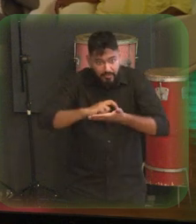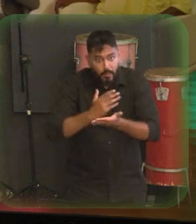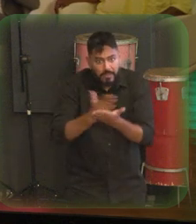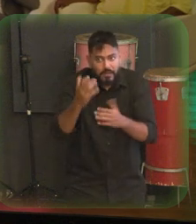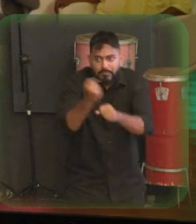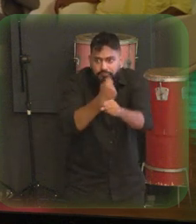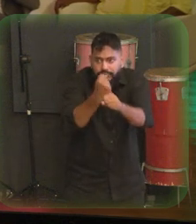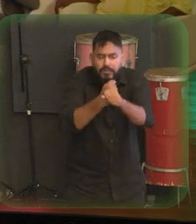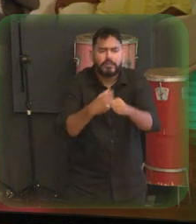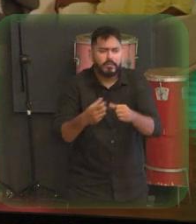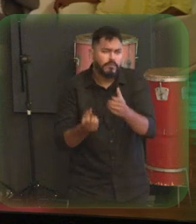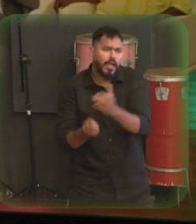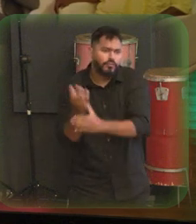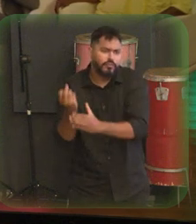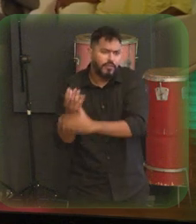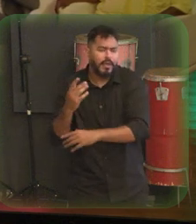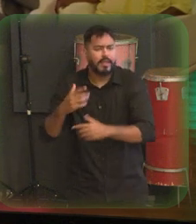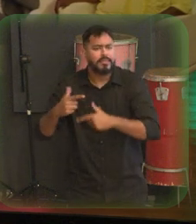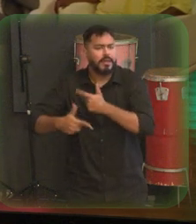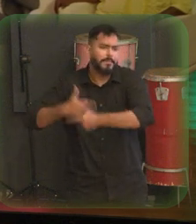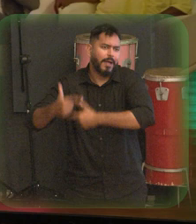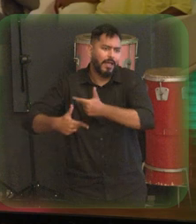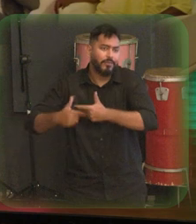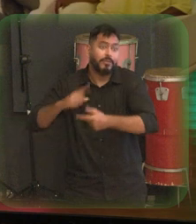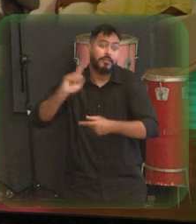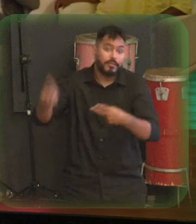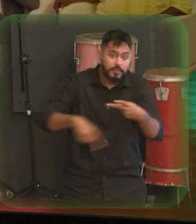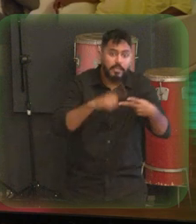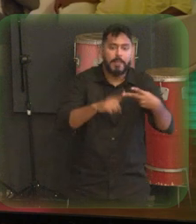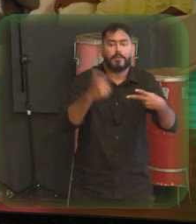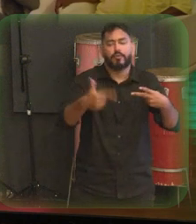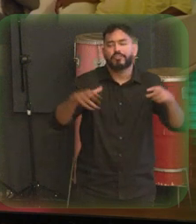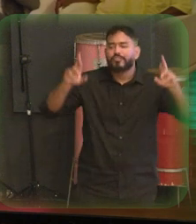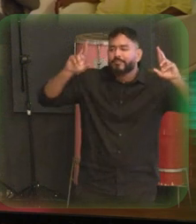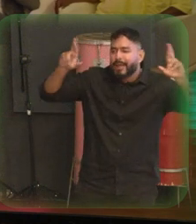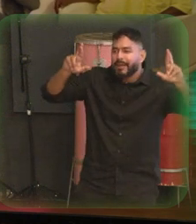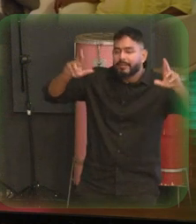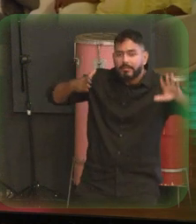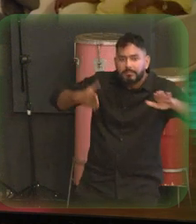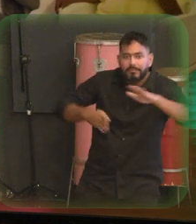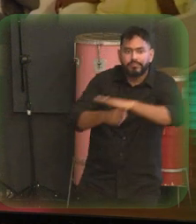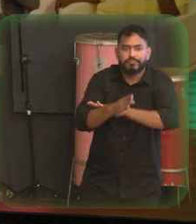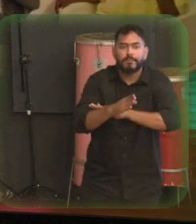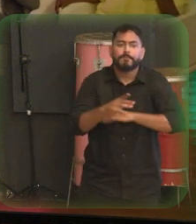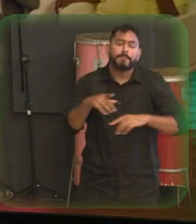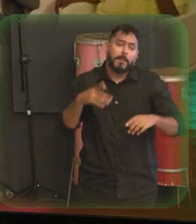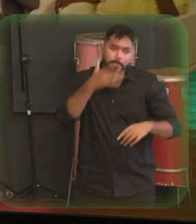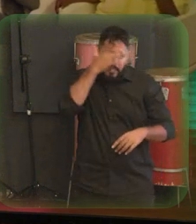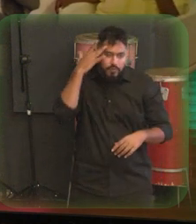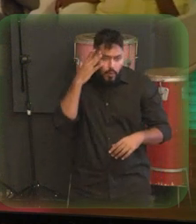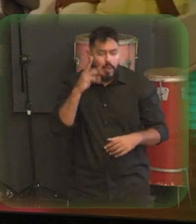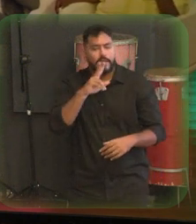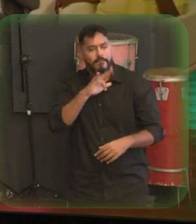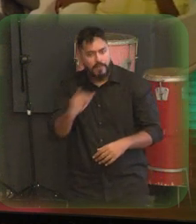terminarem de ser construídas, a gente vai gerar esperança. De quem vai entrar bem cedo na escola, de quem vai ser alfabetizado no tempo certo